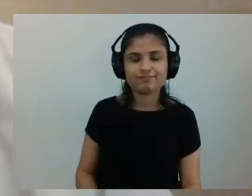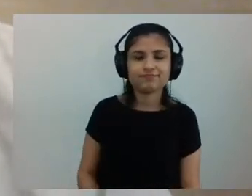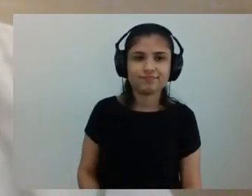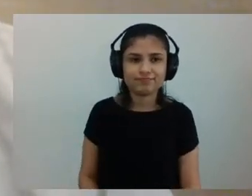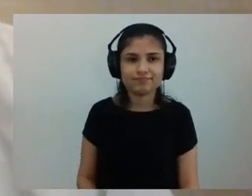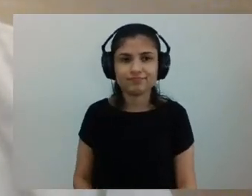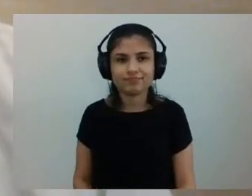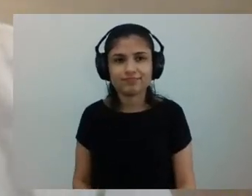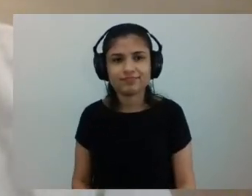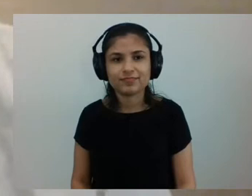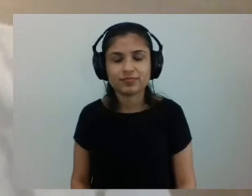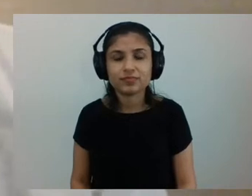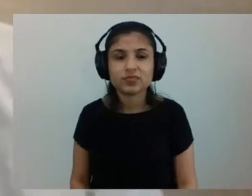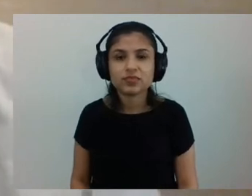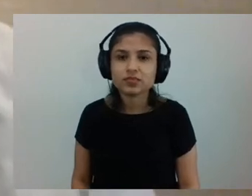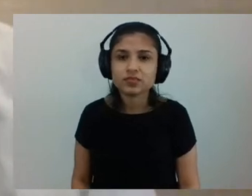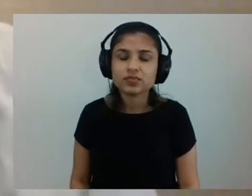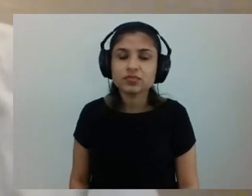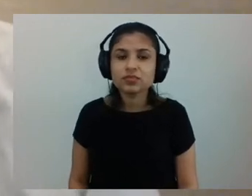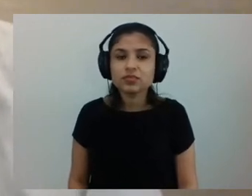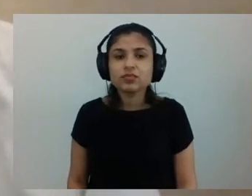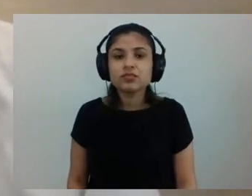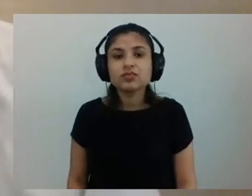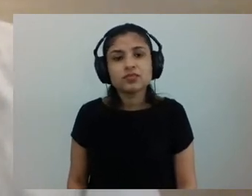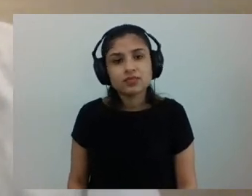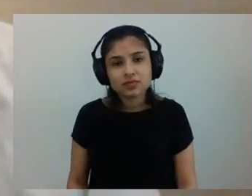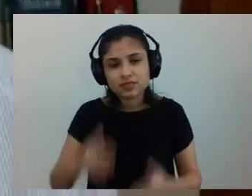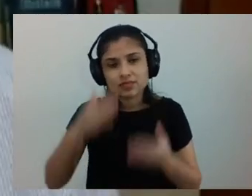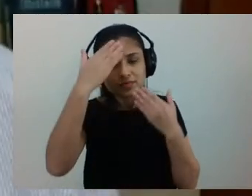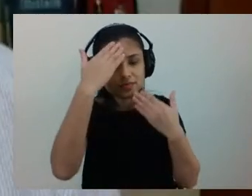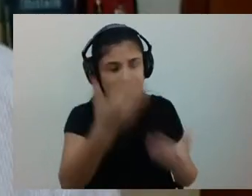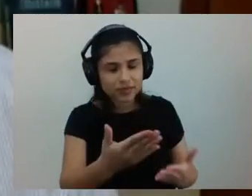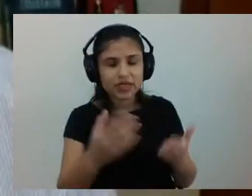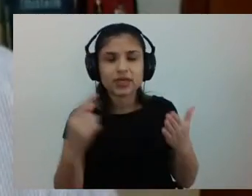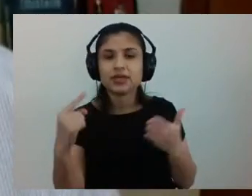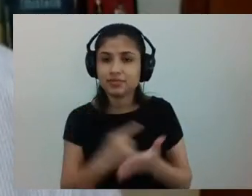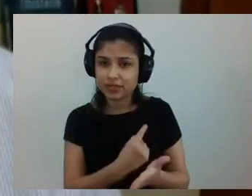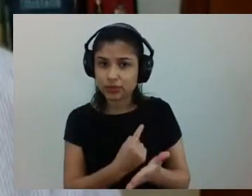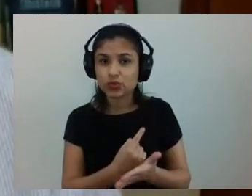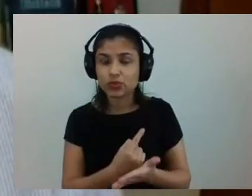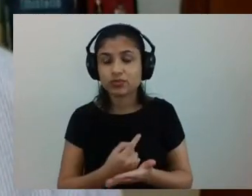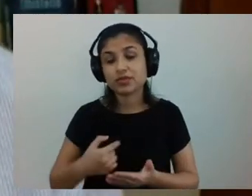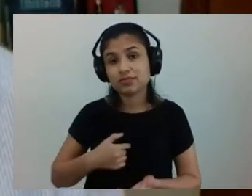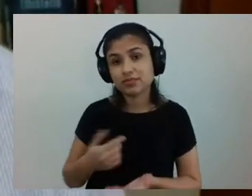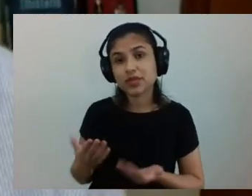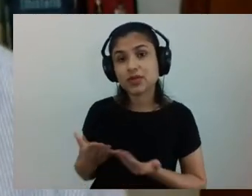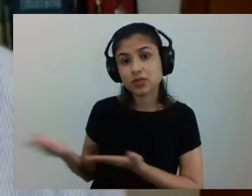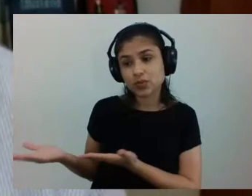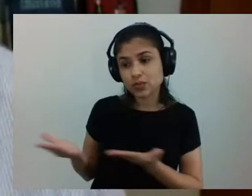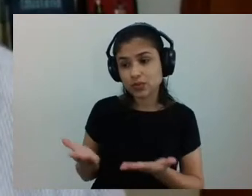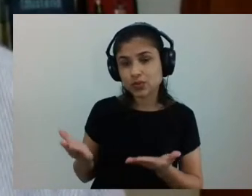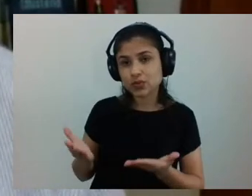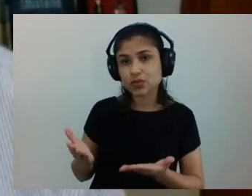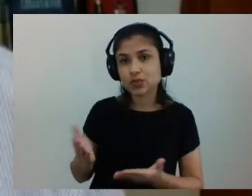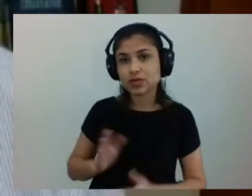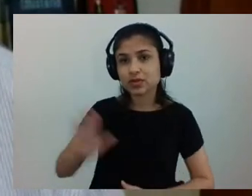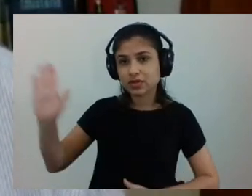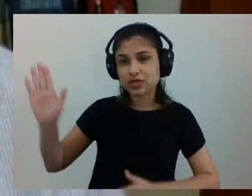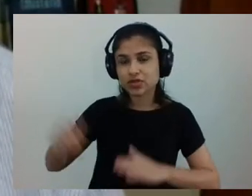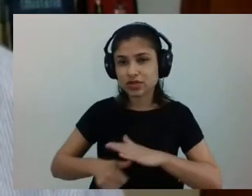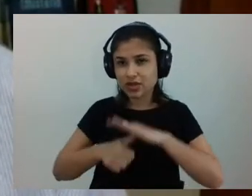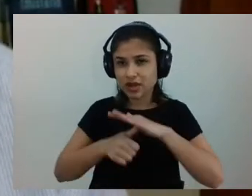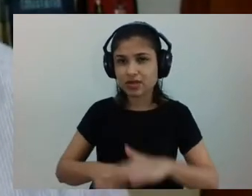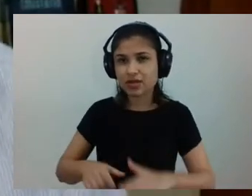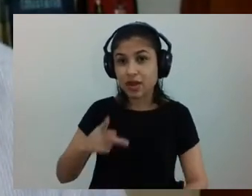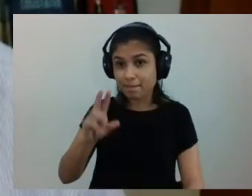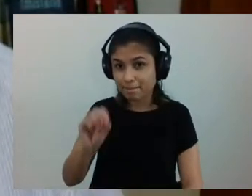professor Tiago. Obrigado pela questão. Eu vou passar para a nossa candidata à pró-reitoria de extensão, professora Ana